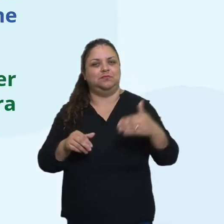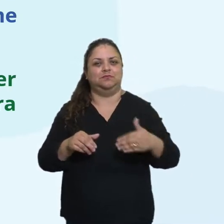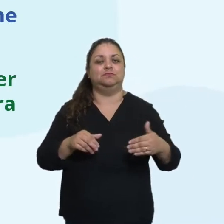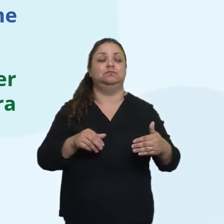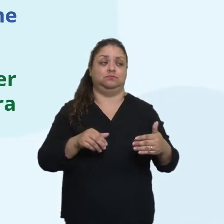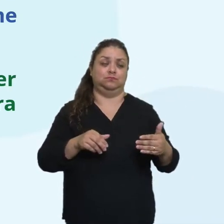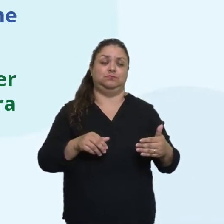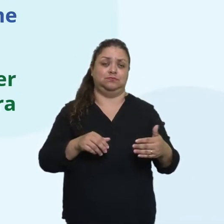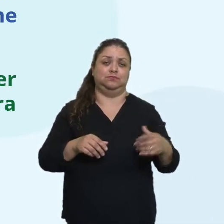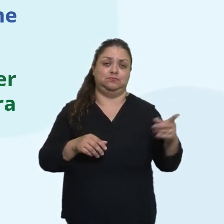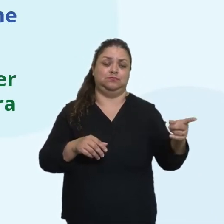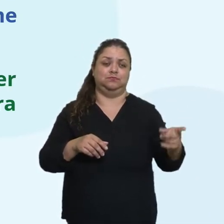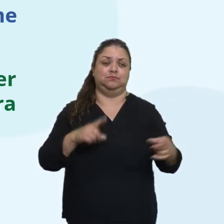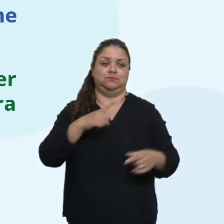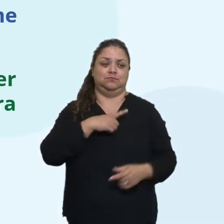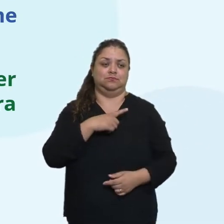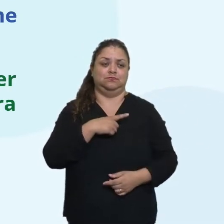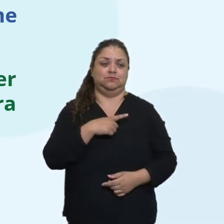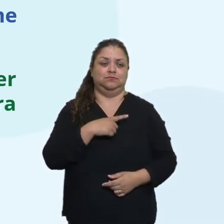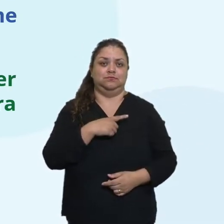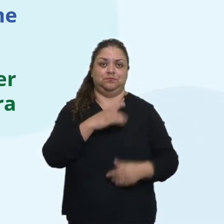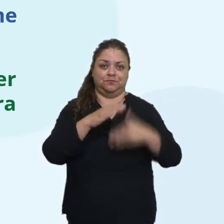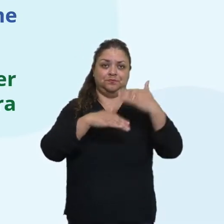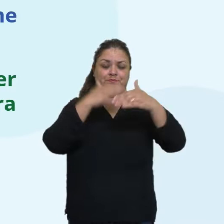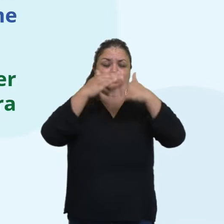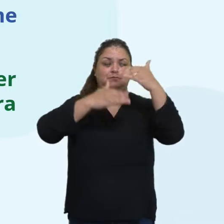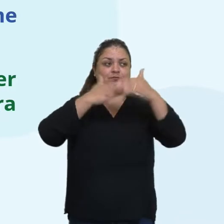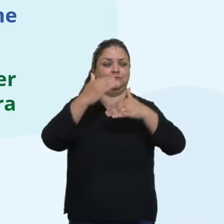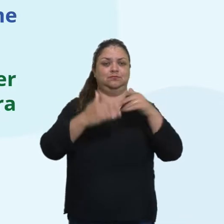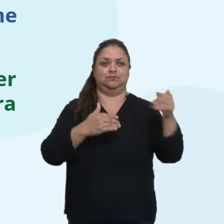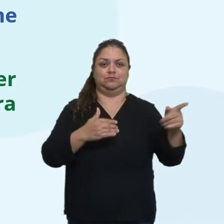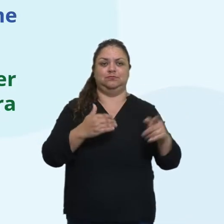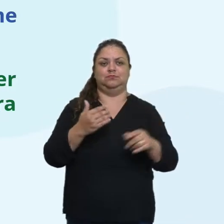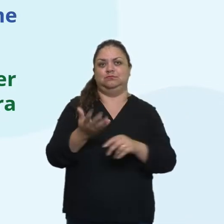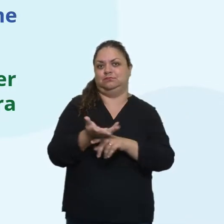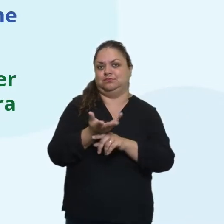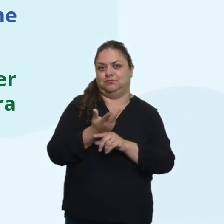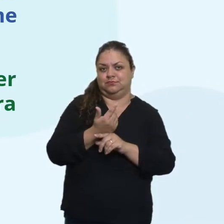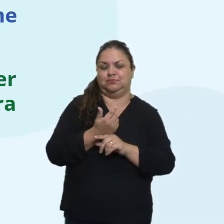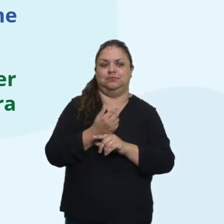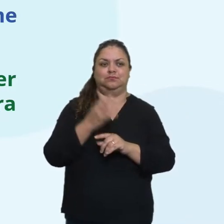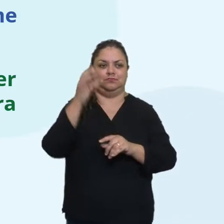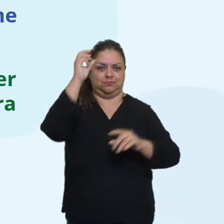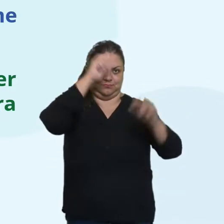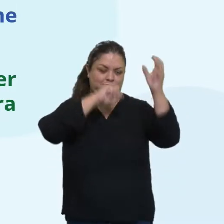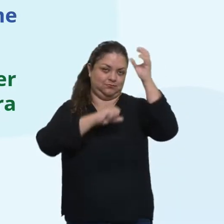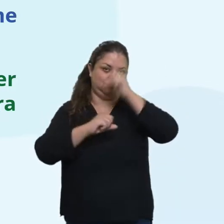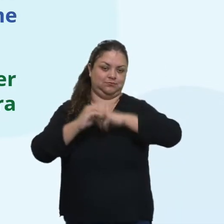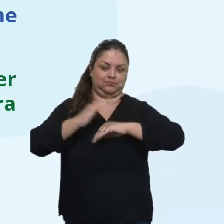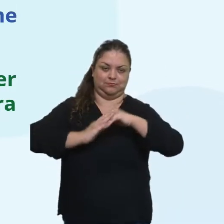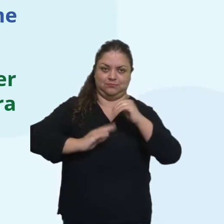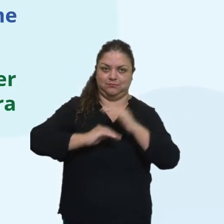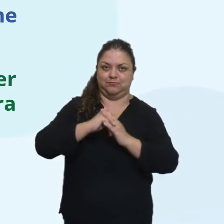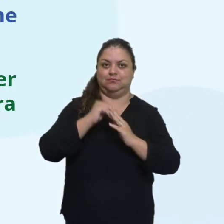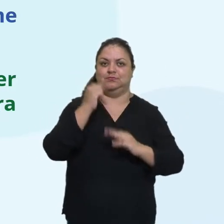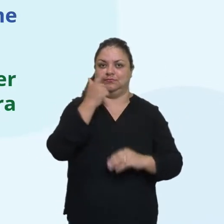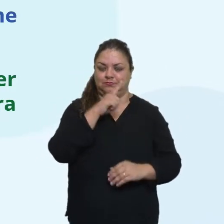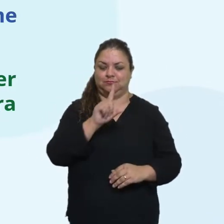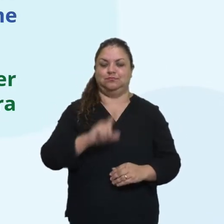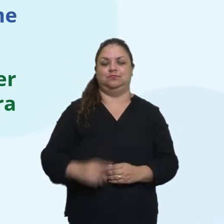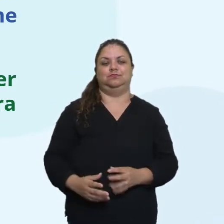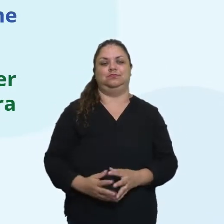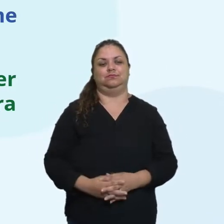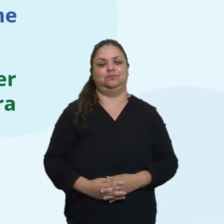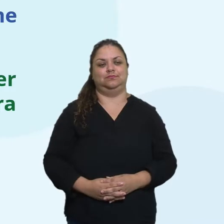claro que também ele também é desenvolveu aí é níveis de proficiência em relação à sua própria aprendizagem